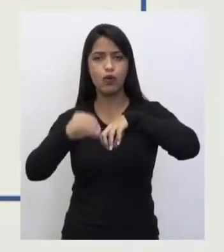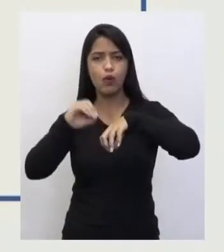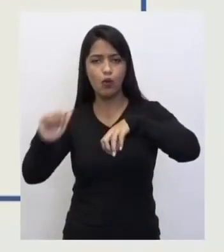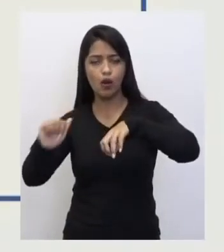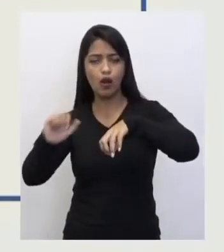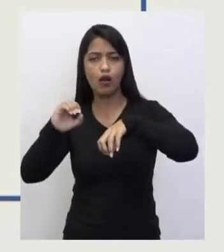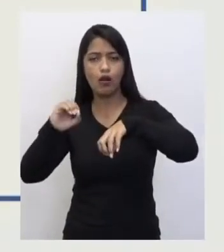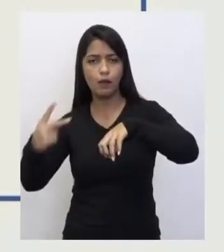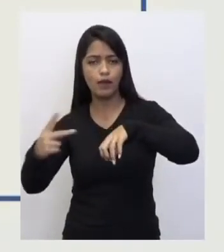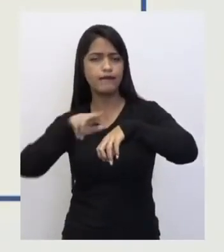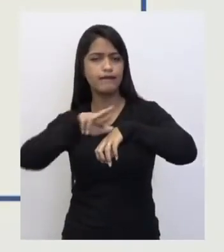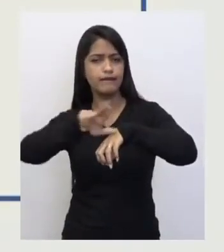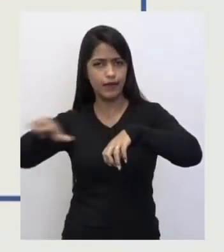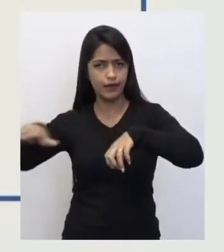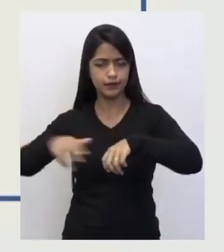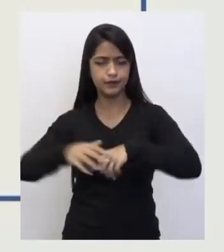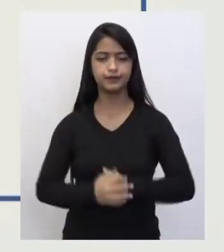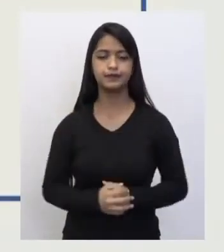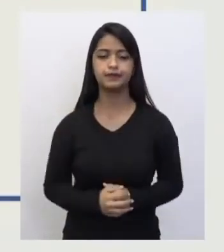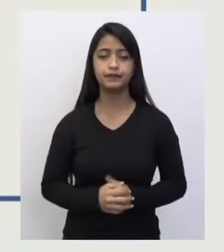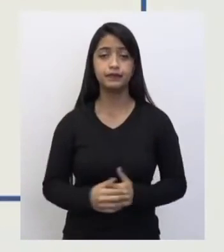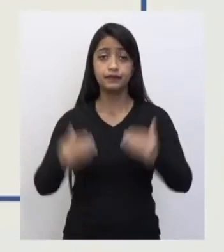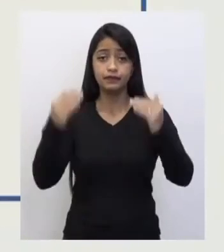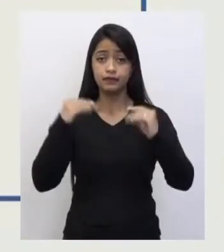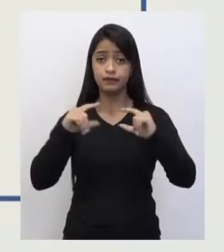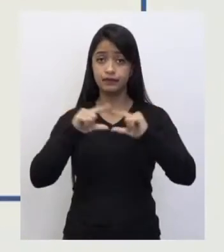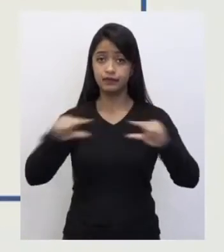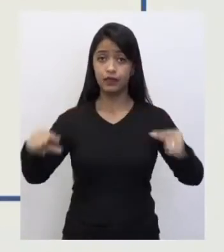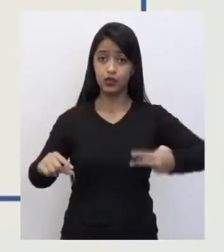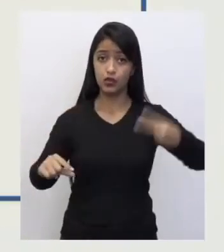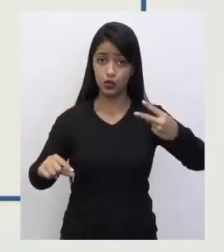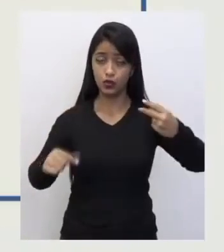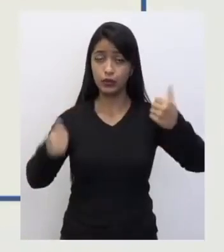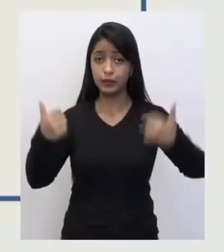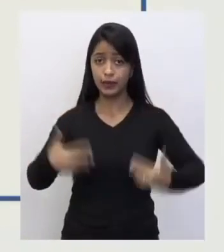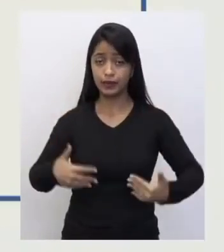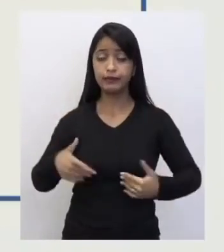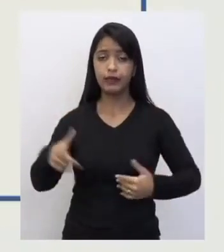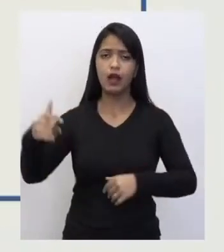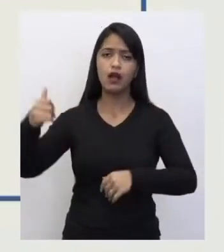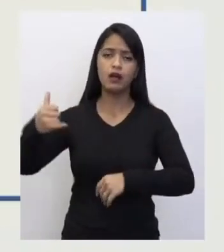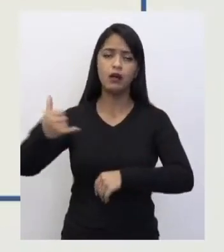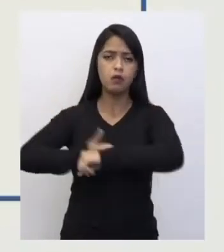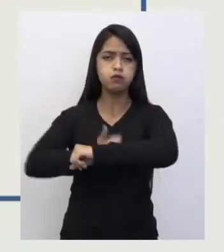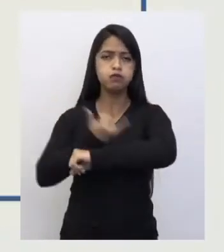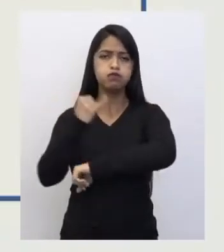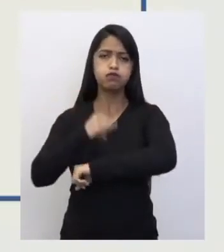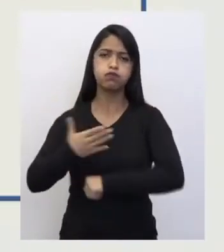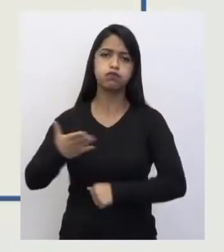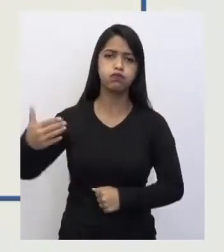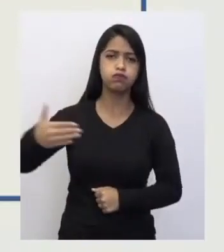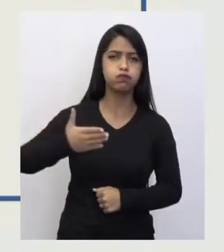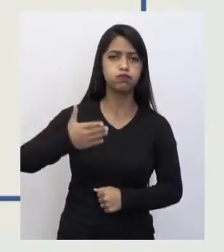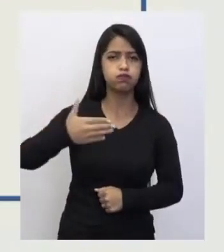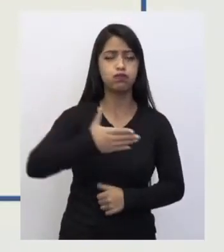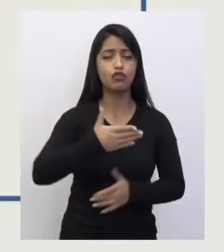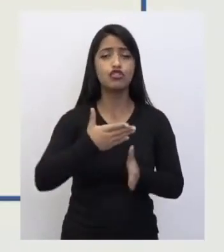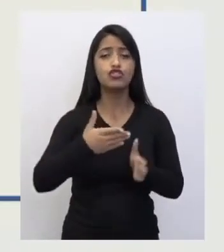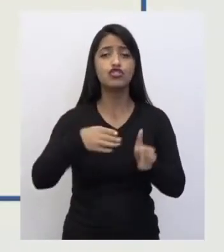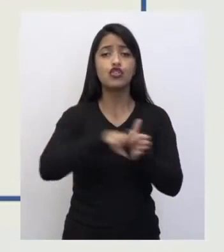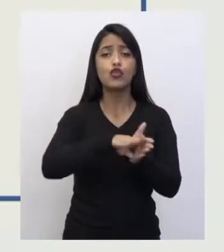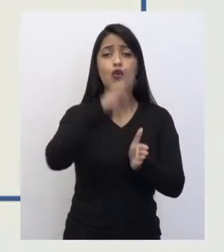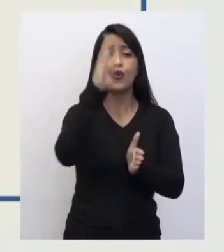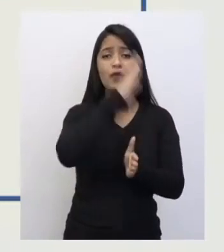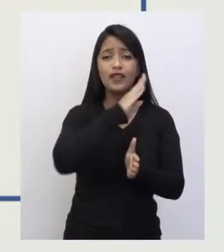parágrafo, nós colocamos: chega ao Brasil entre os meses de julho e novembro para se reproduzir nas águas quentes